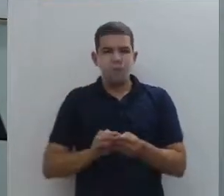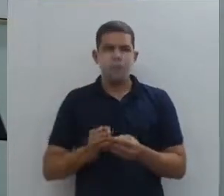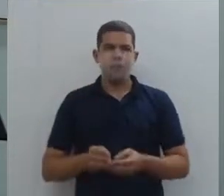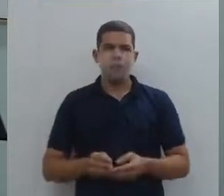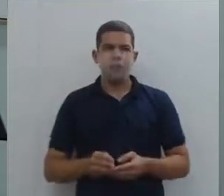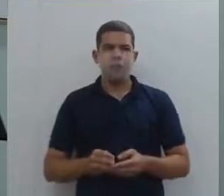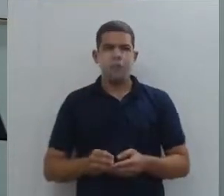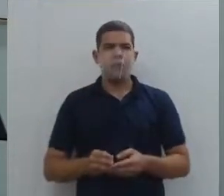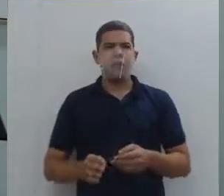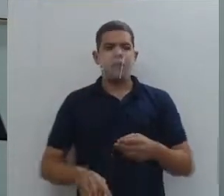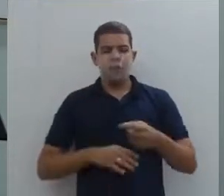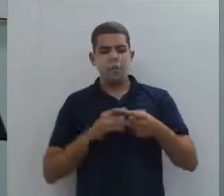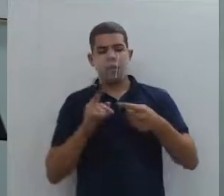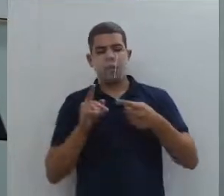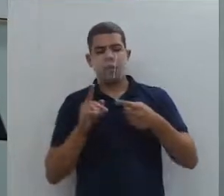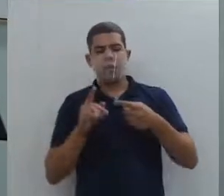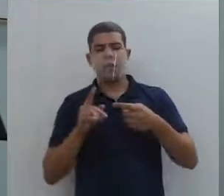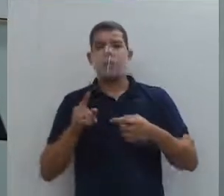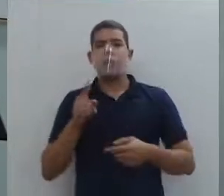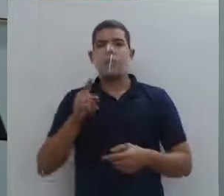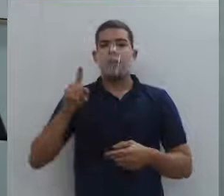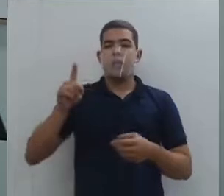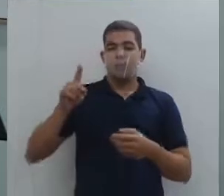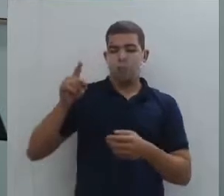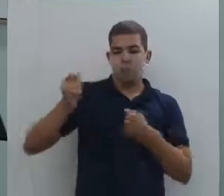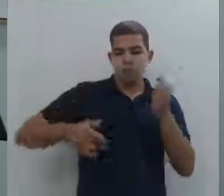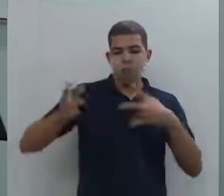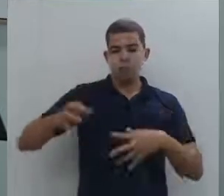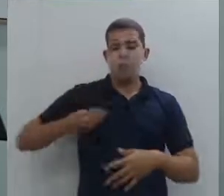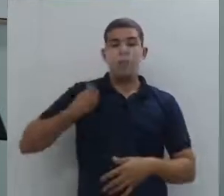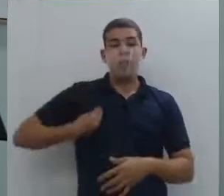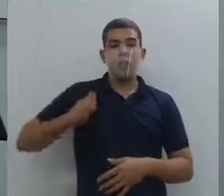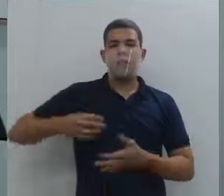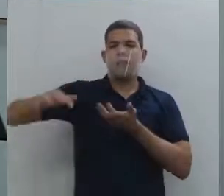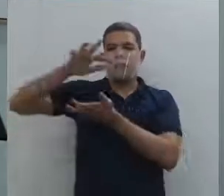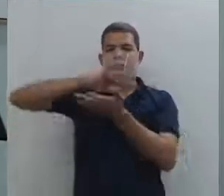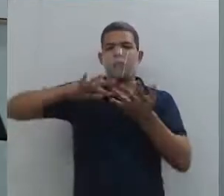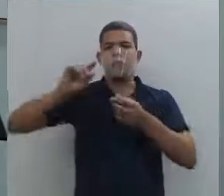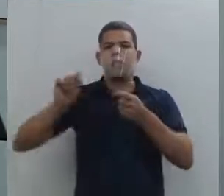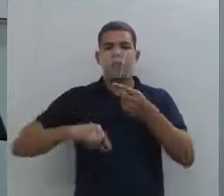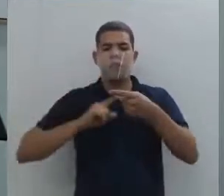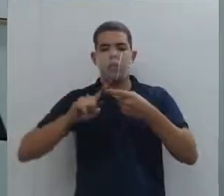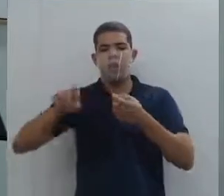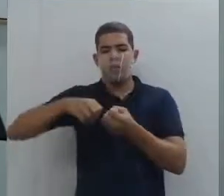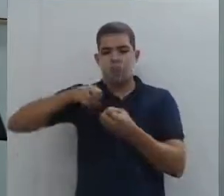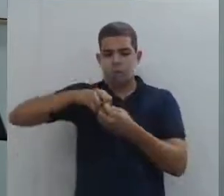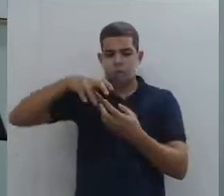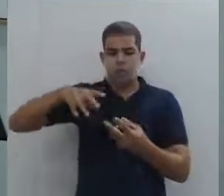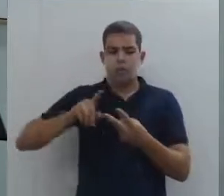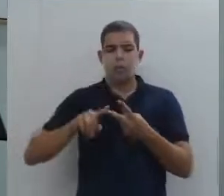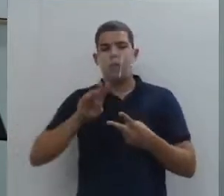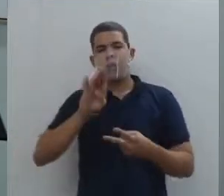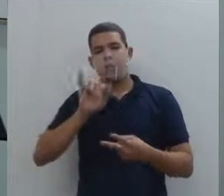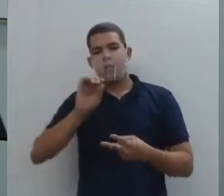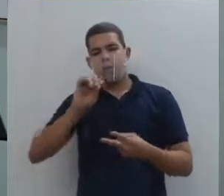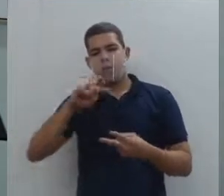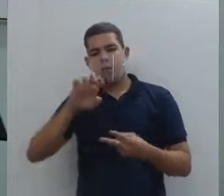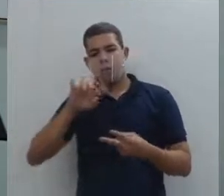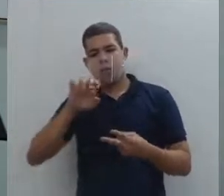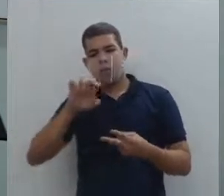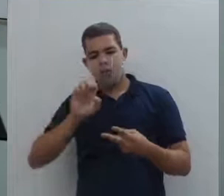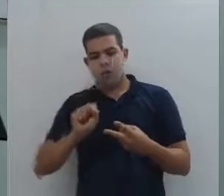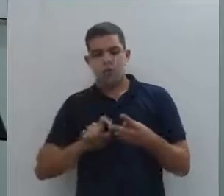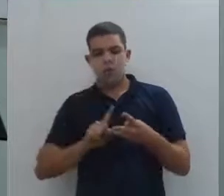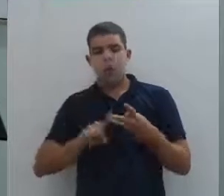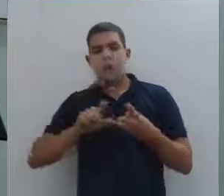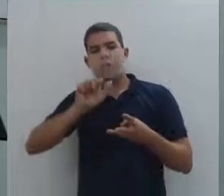a teoria da vida, do universo, ela tem três teorias, que é criacionismo, biogênese e